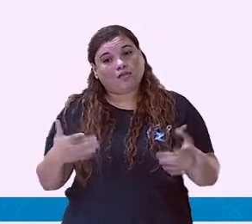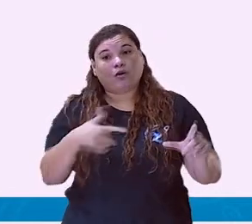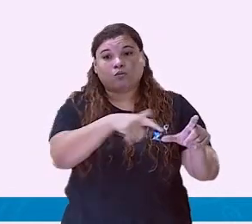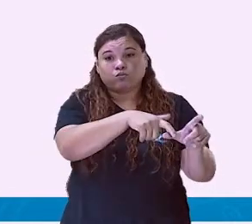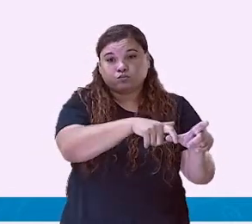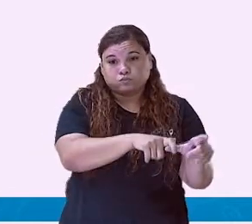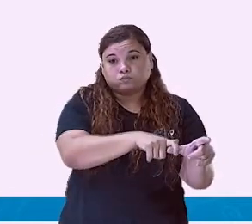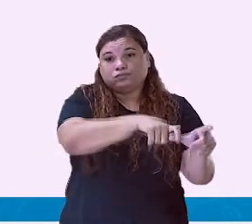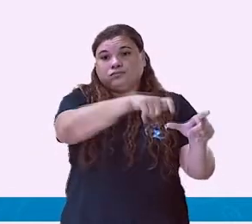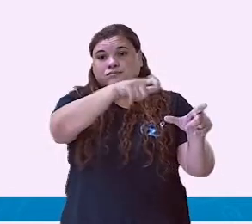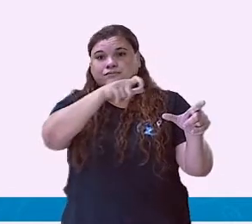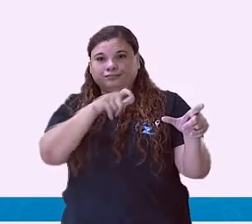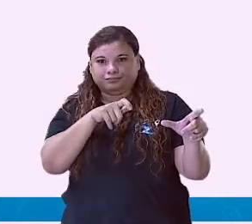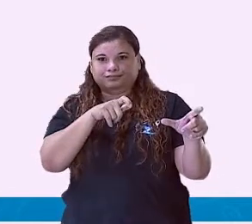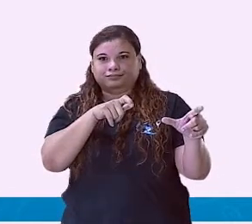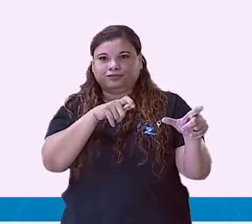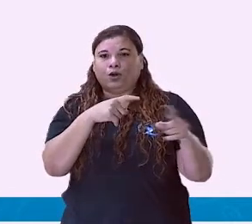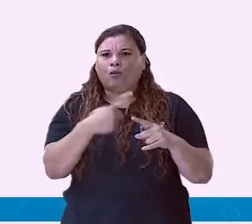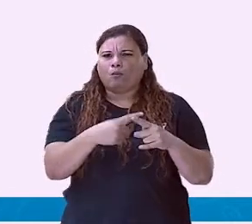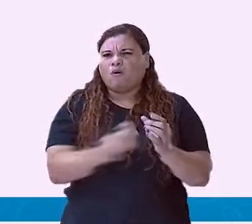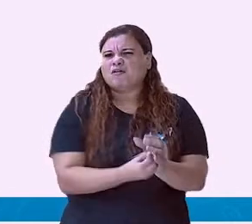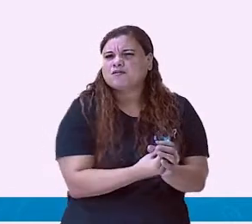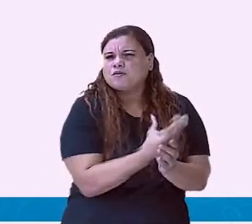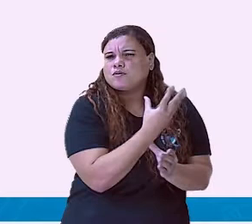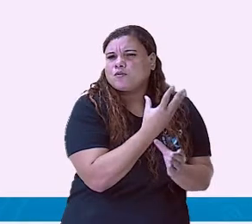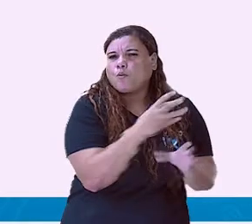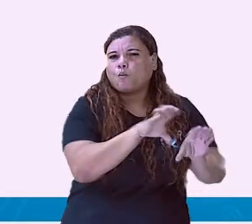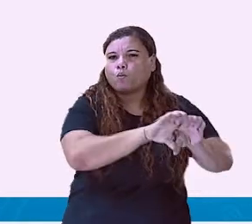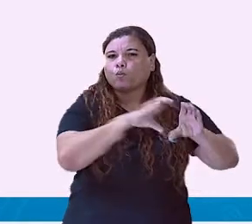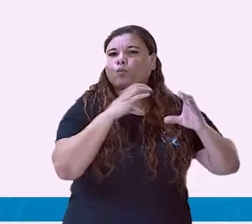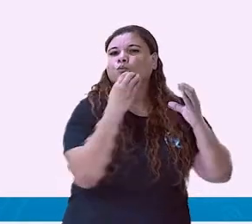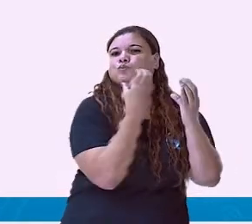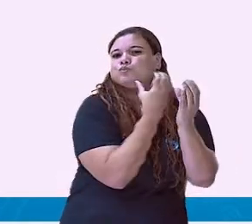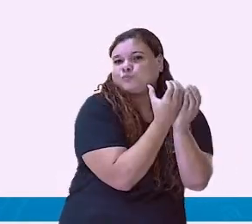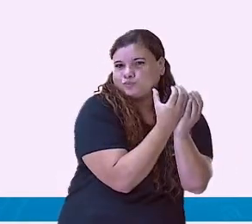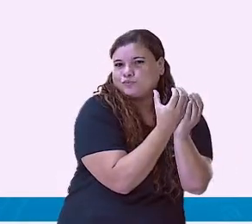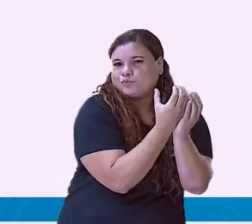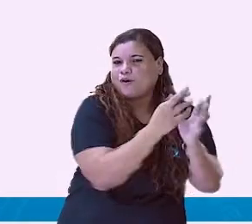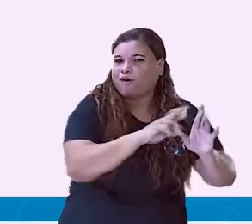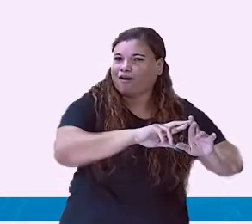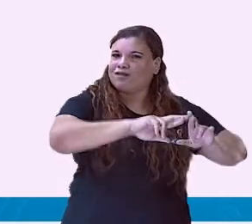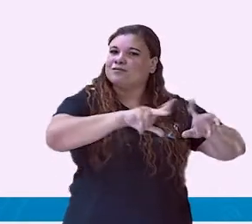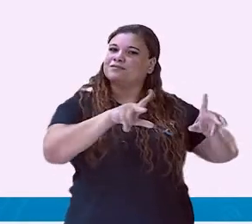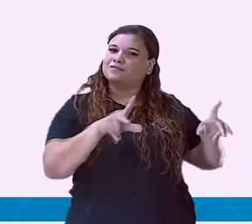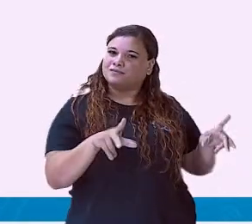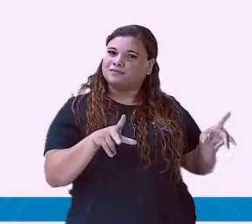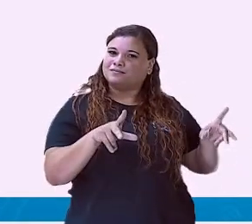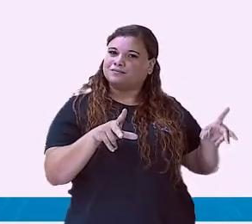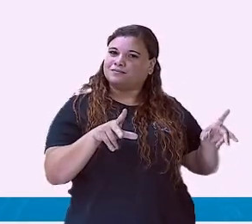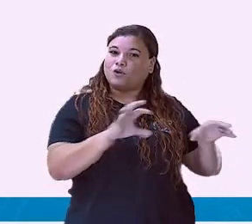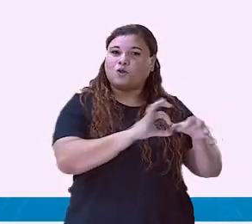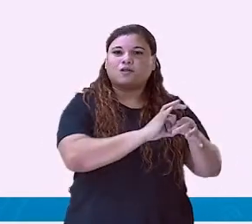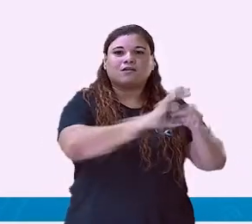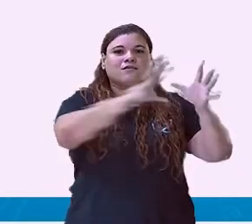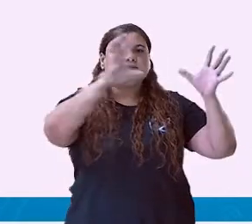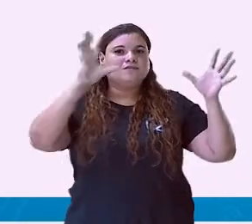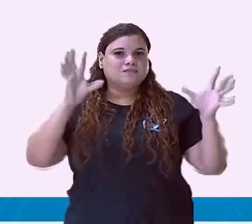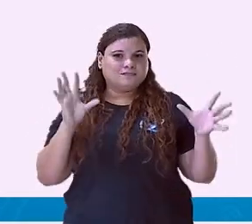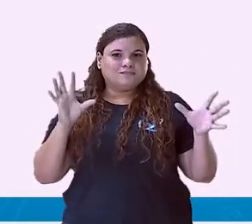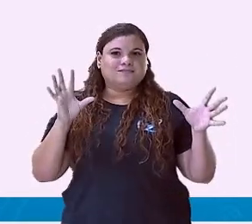criaram a comunidade dos países independentes, agora independentes.